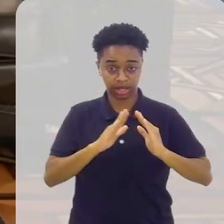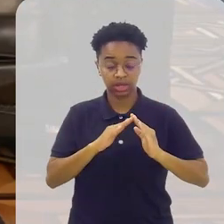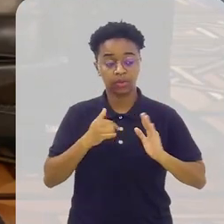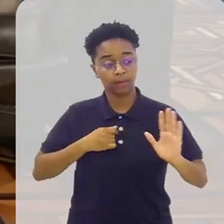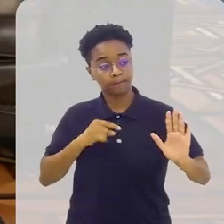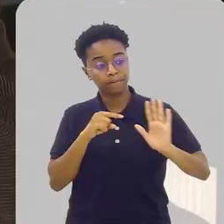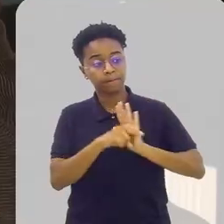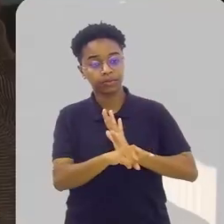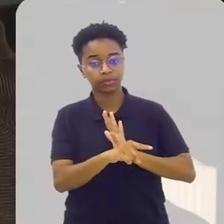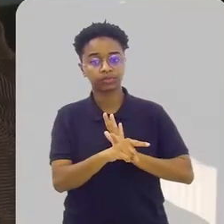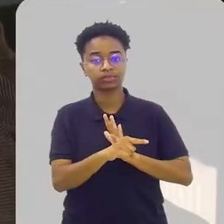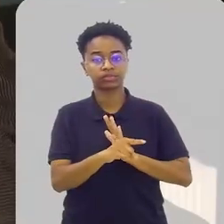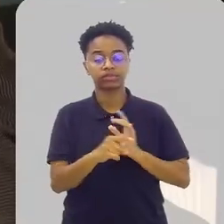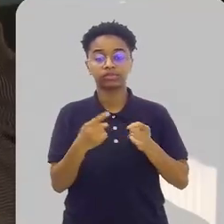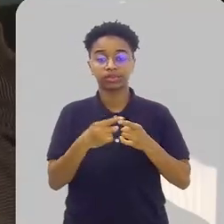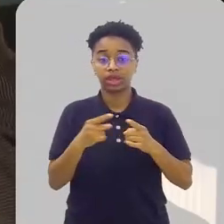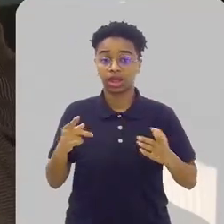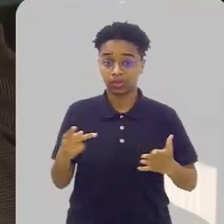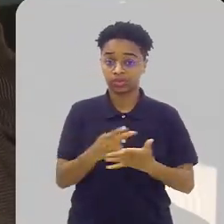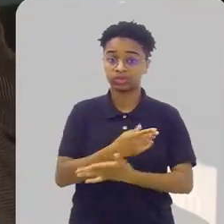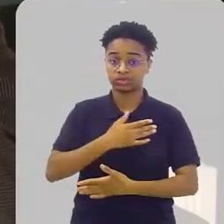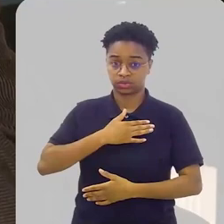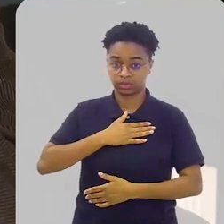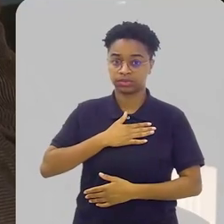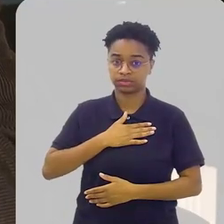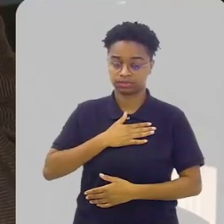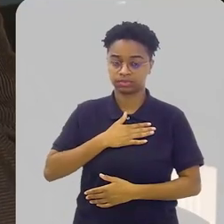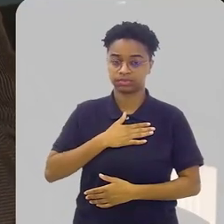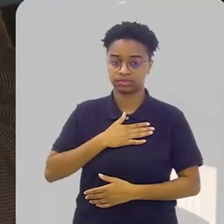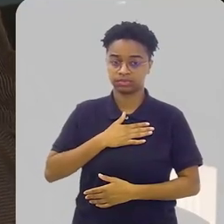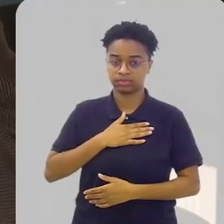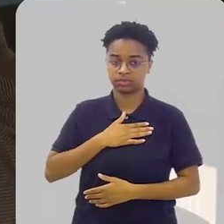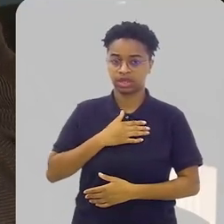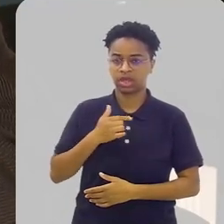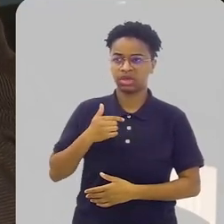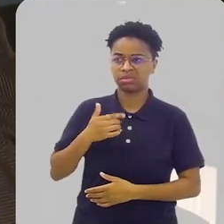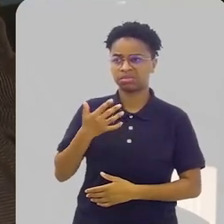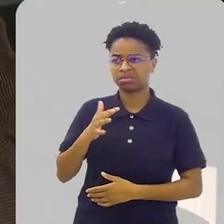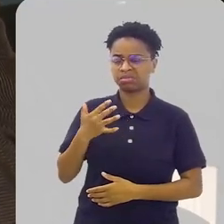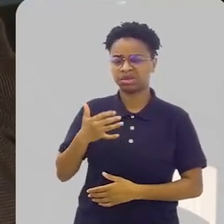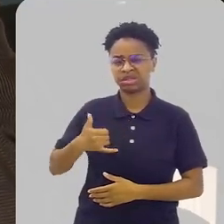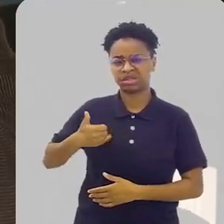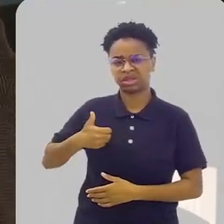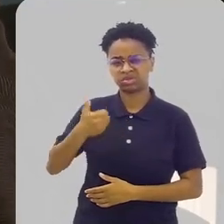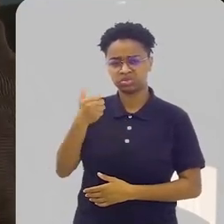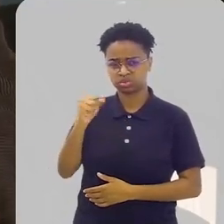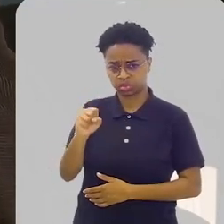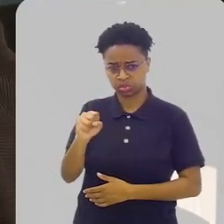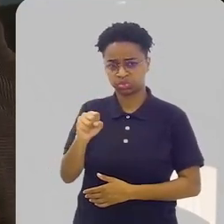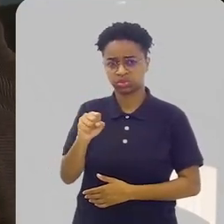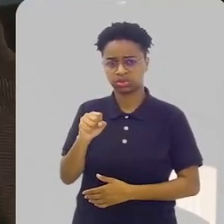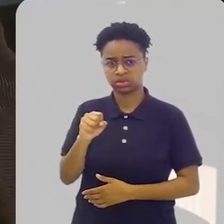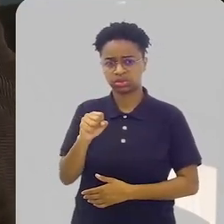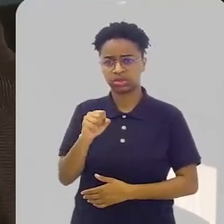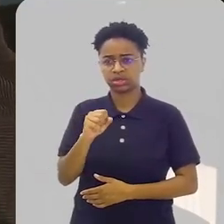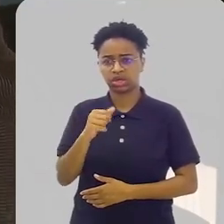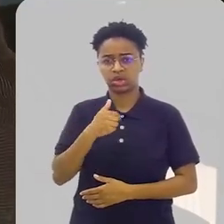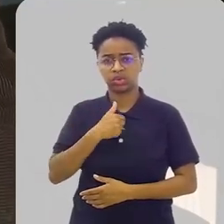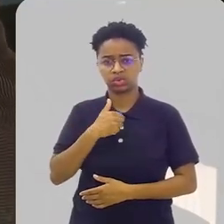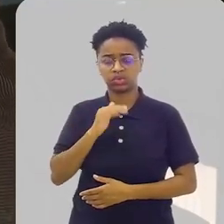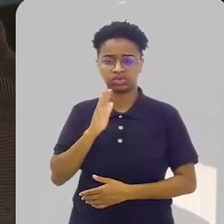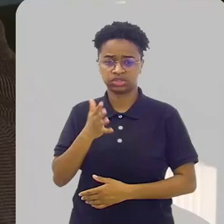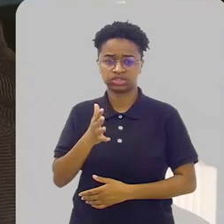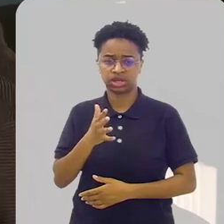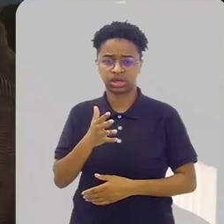para o pessoal em casa eu fiz essa pergunta para Andressa porque isso aconteceu comigo né Há uns 18 anos de idade mais ou menos